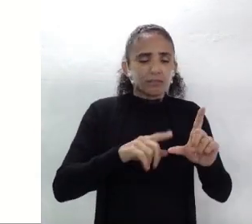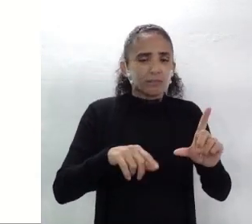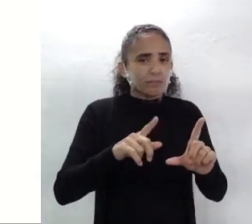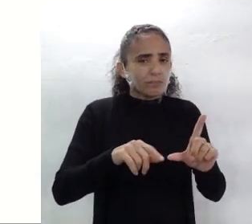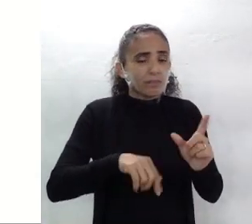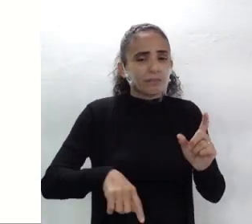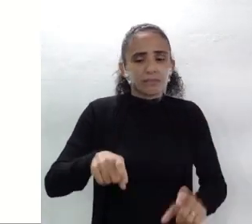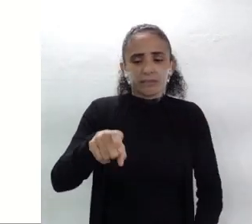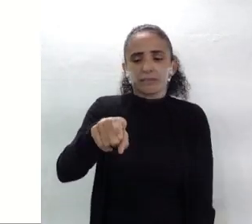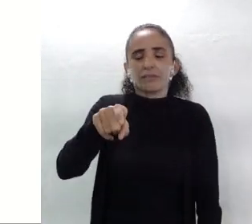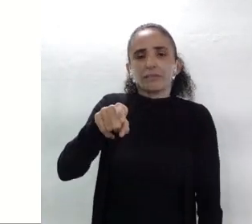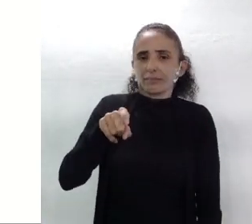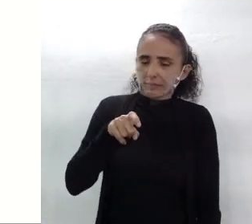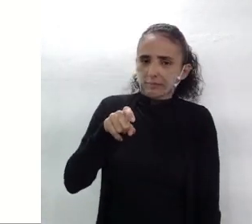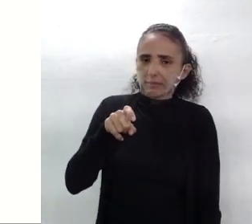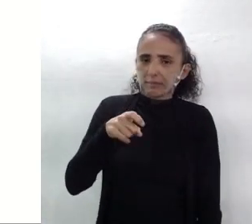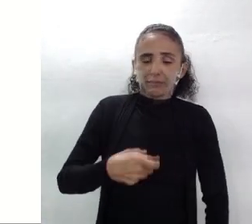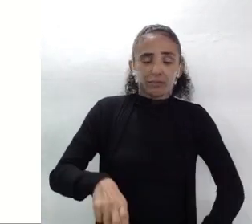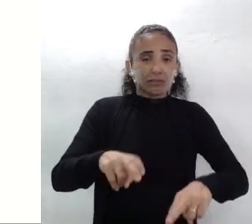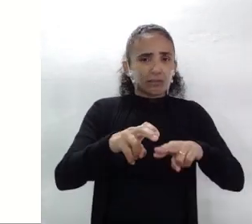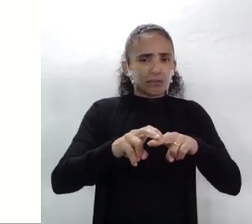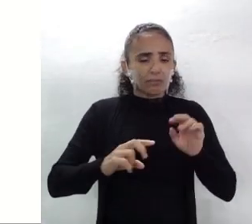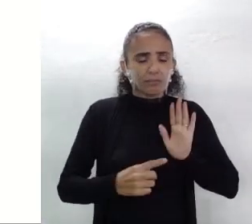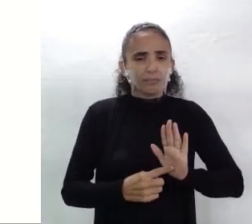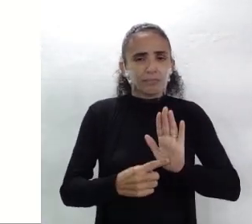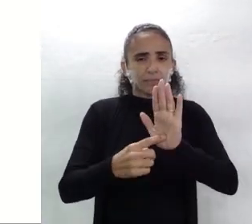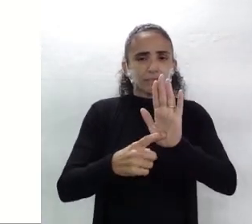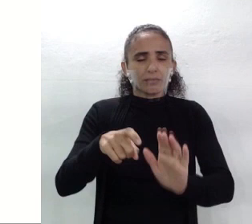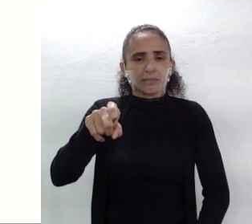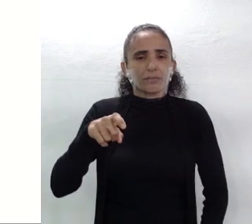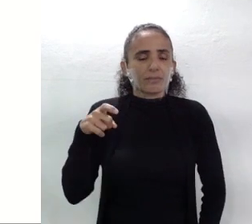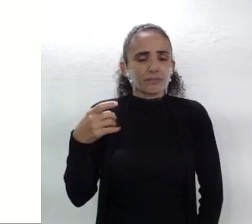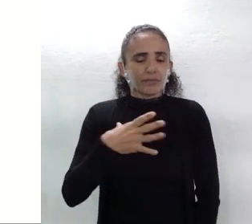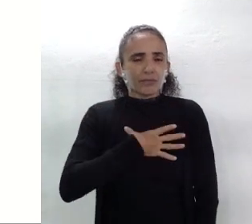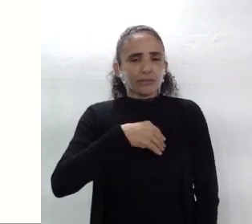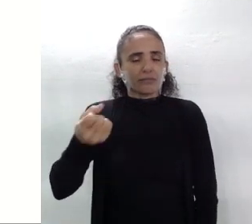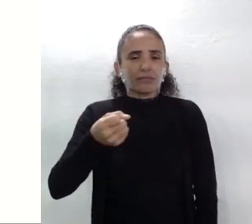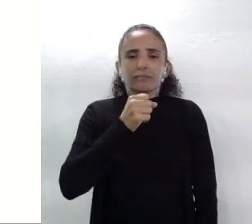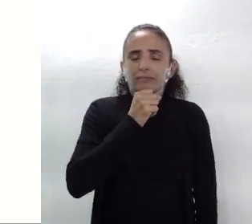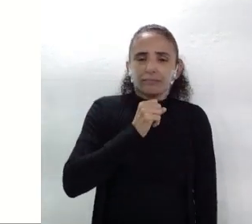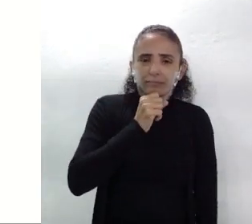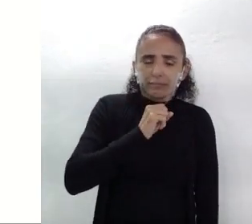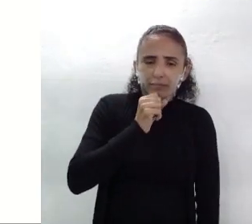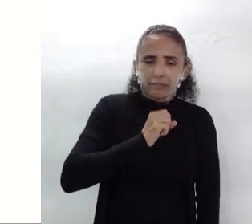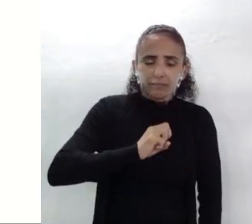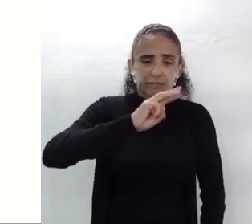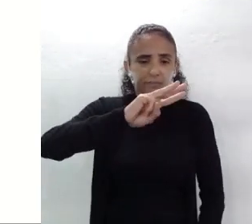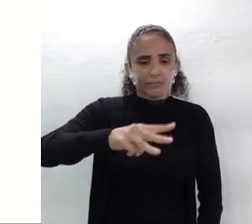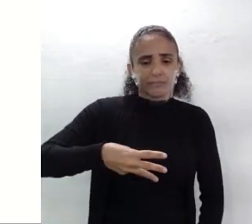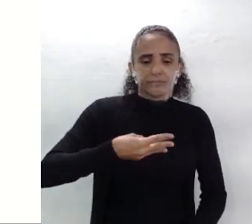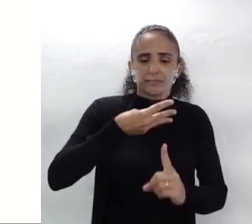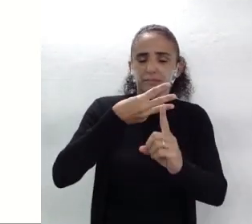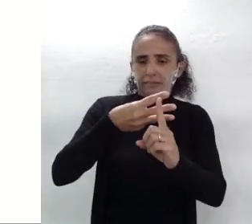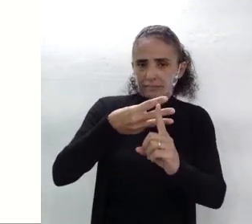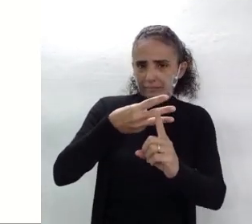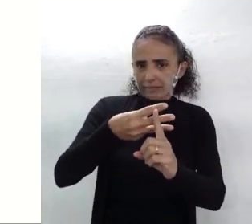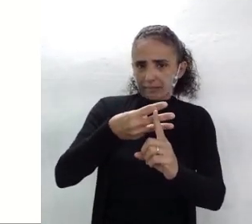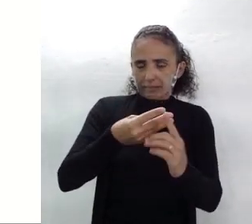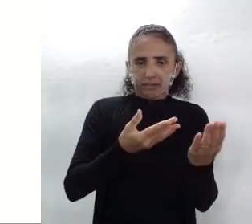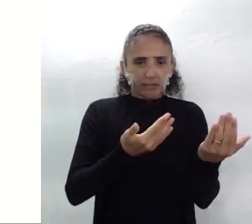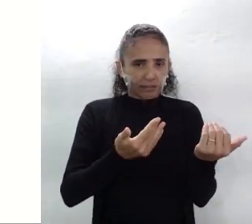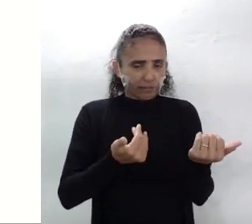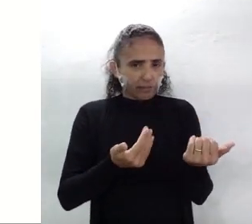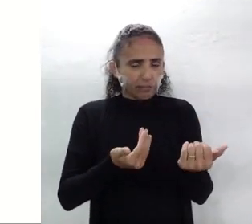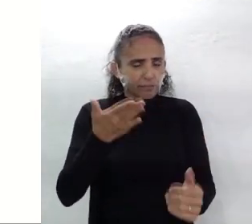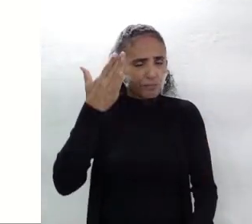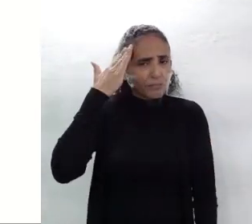letra X. Por isso que o X aparece. Então, filho mais velho, o triplo da moeda do mais novo. Quanto recebeu o mais novo?